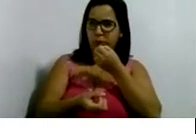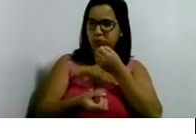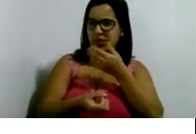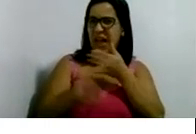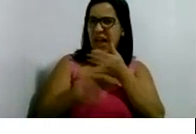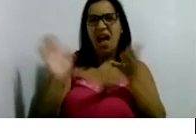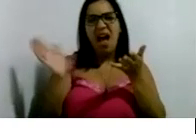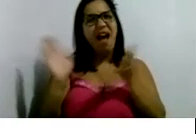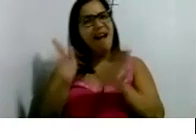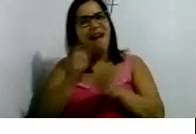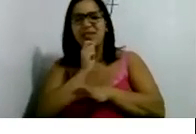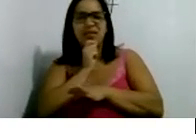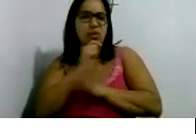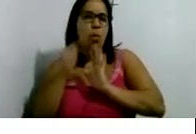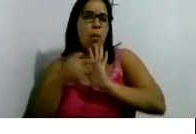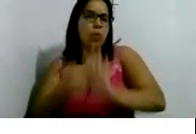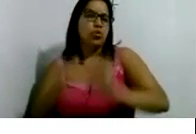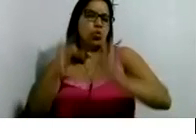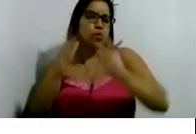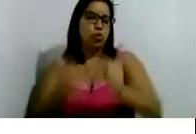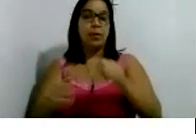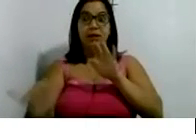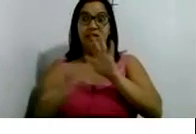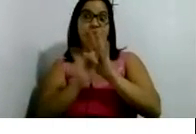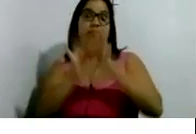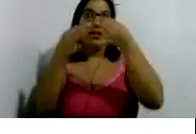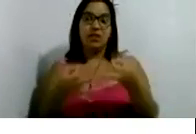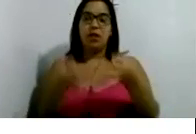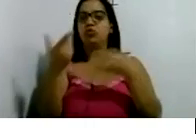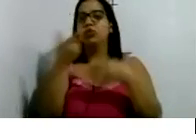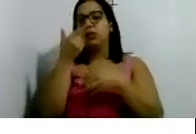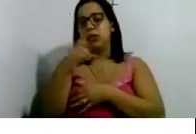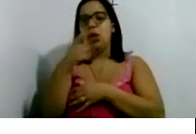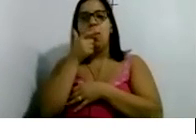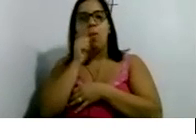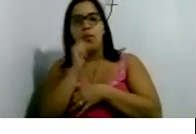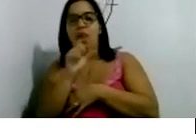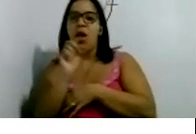o suficiente para uma identificação sexual precisa.